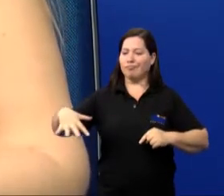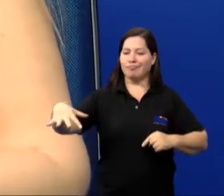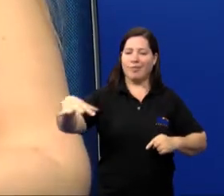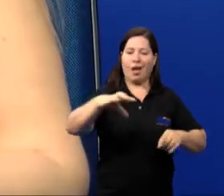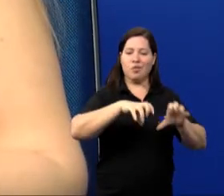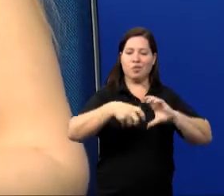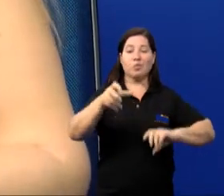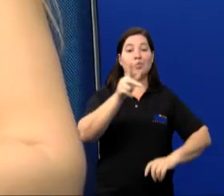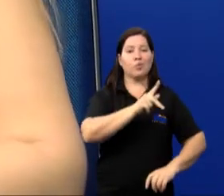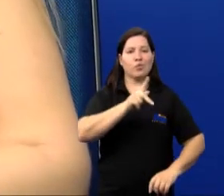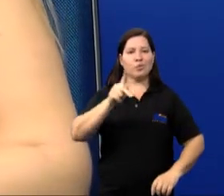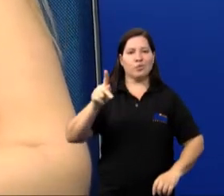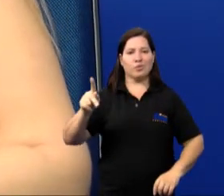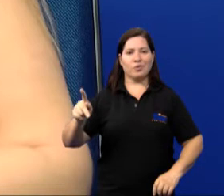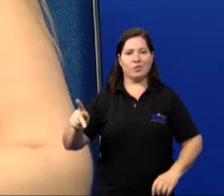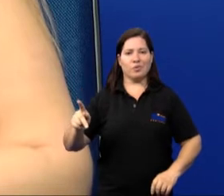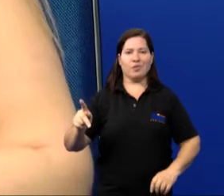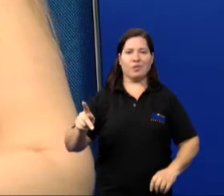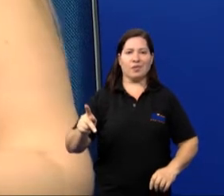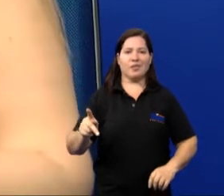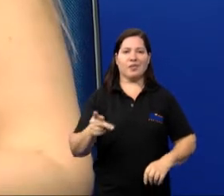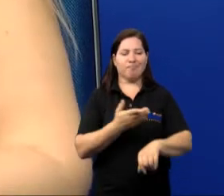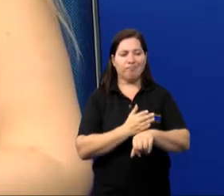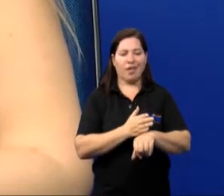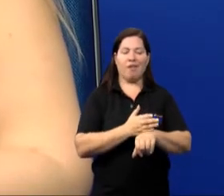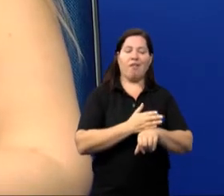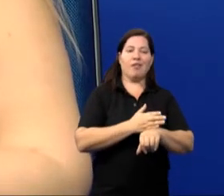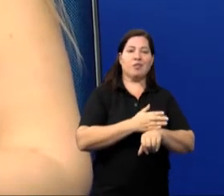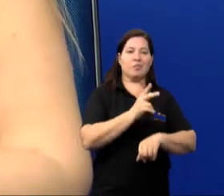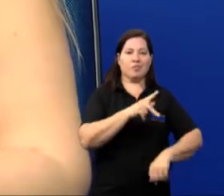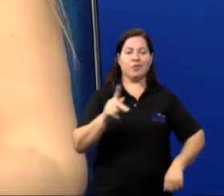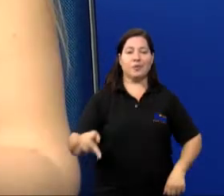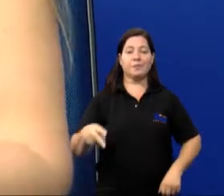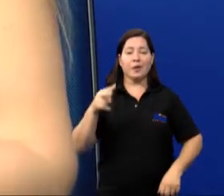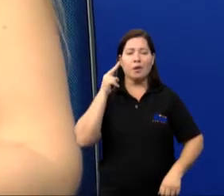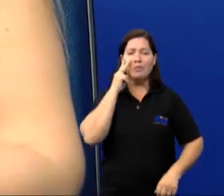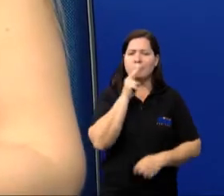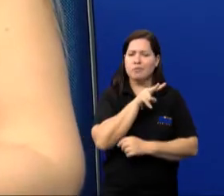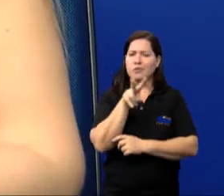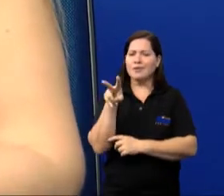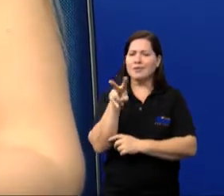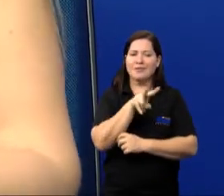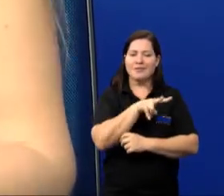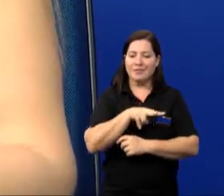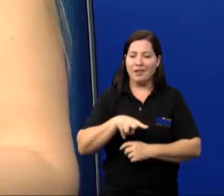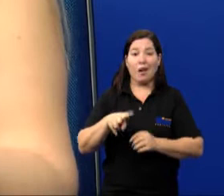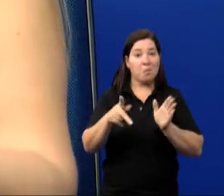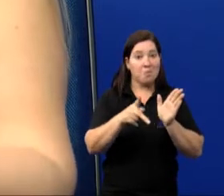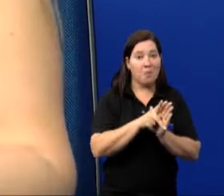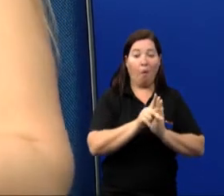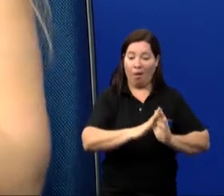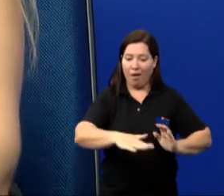de pedagogia e outros cursos que se interessarem, né, para observar as crianças brincando. Né, as crianças